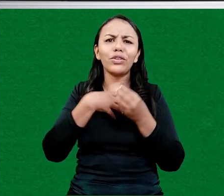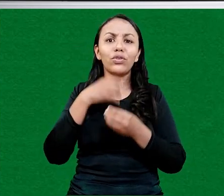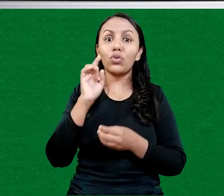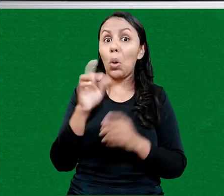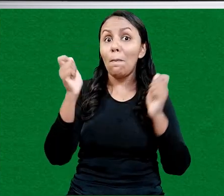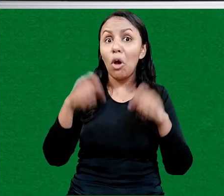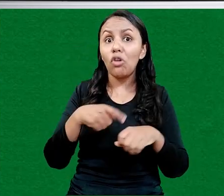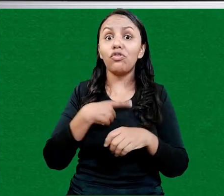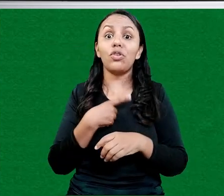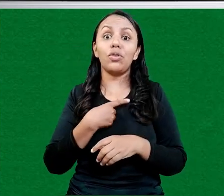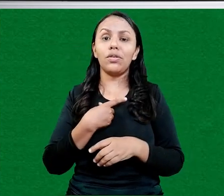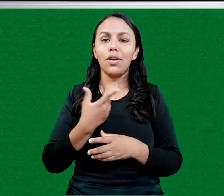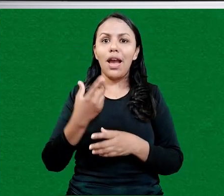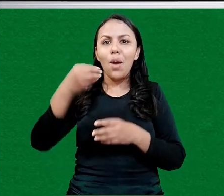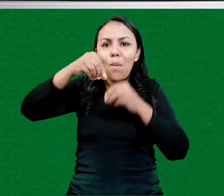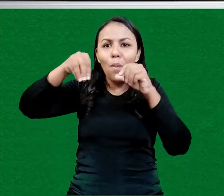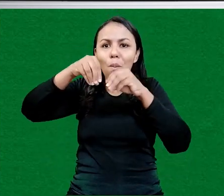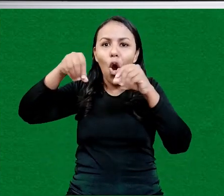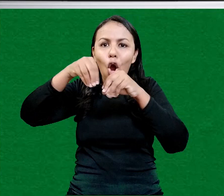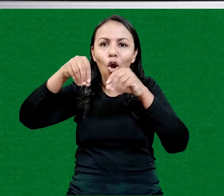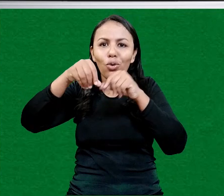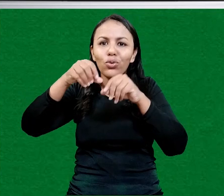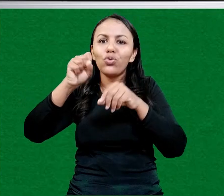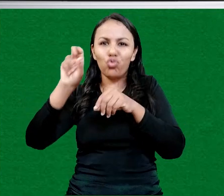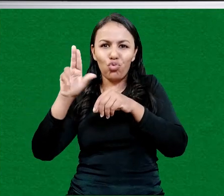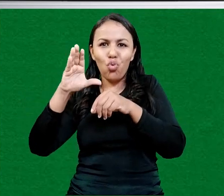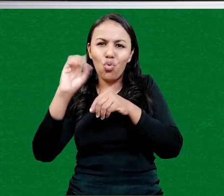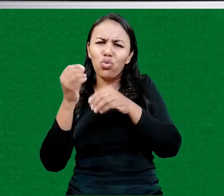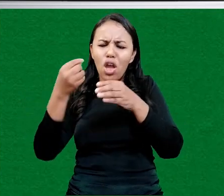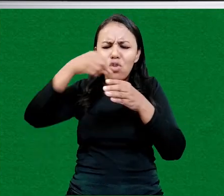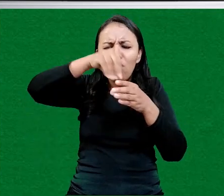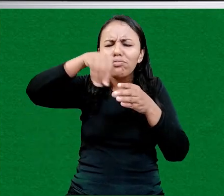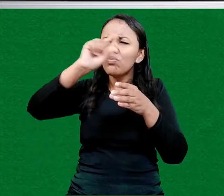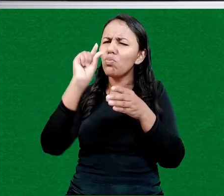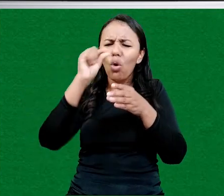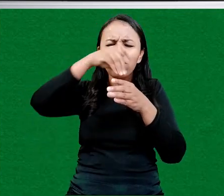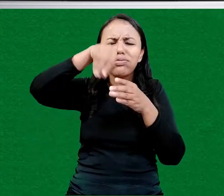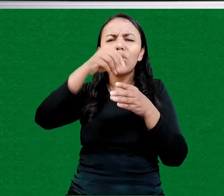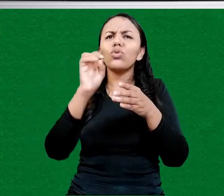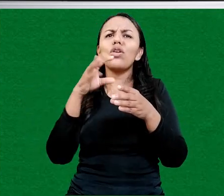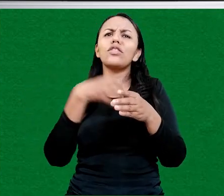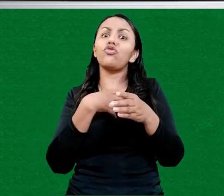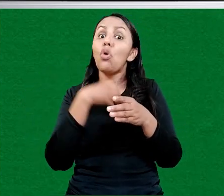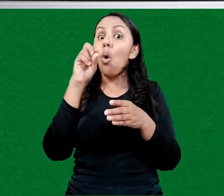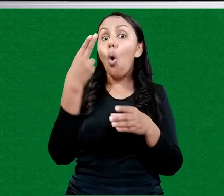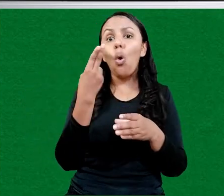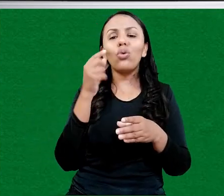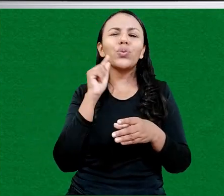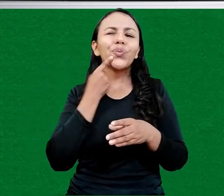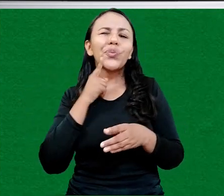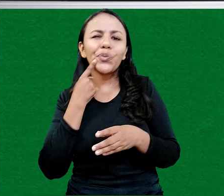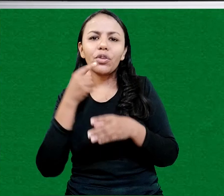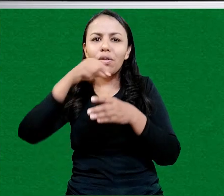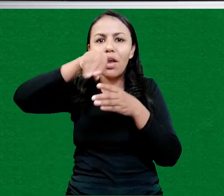pode colocar aqui um pó, justamente para quando você for tomar um pouquinho, para dar o sabor. Ou então espremer limão, ou bater com